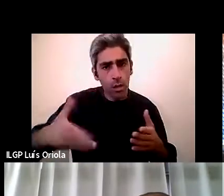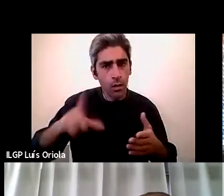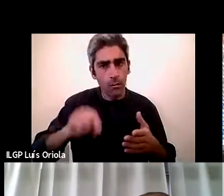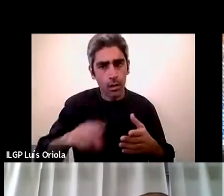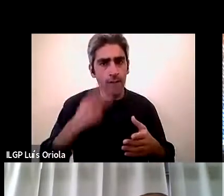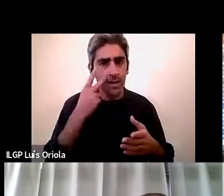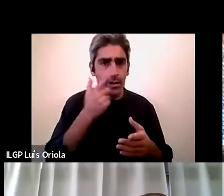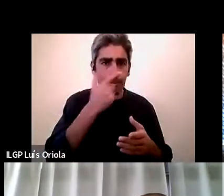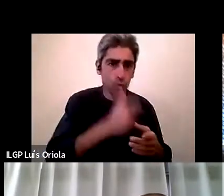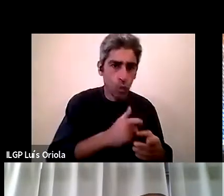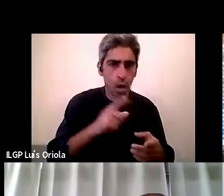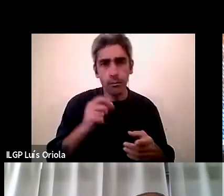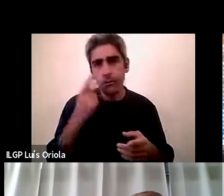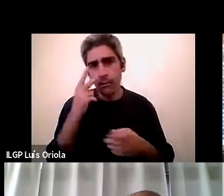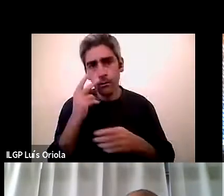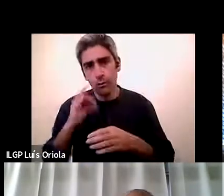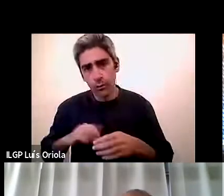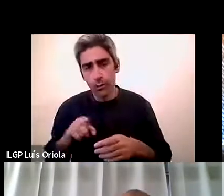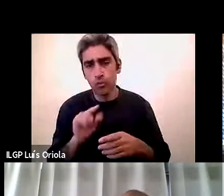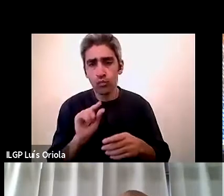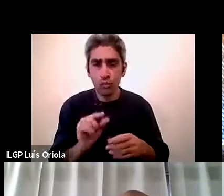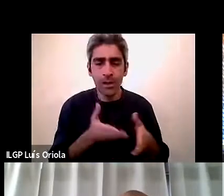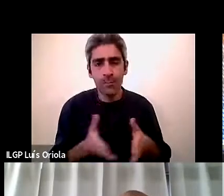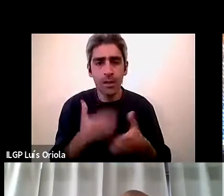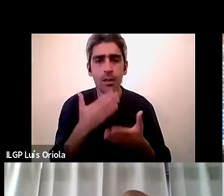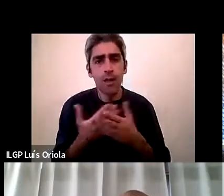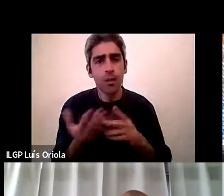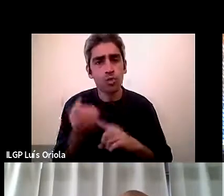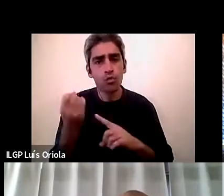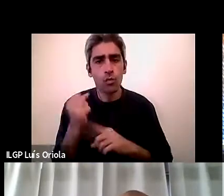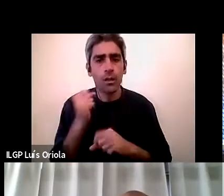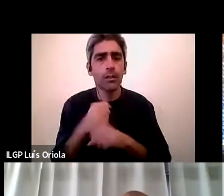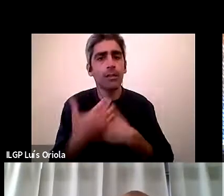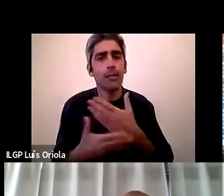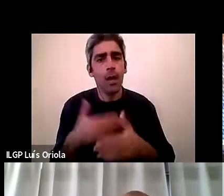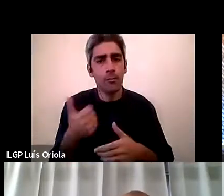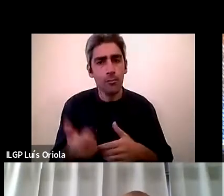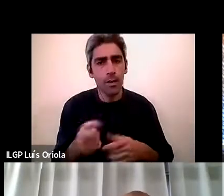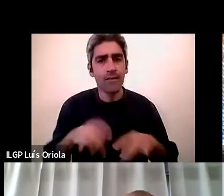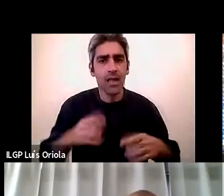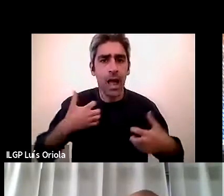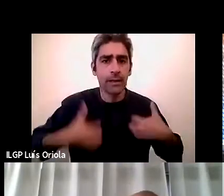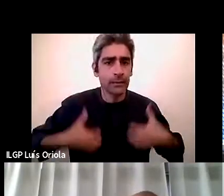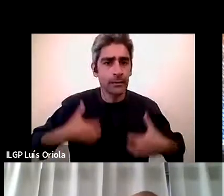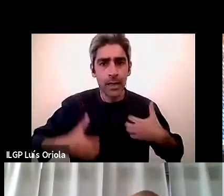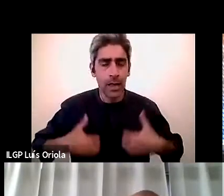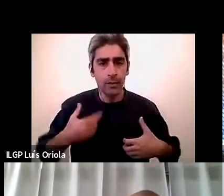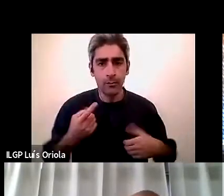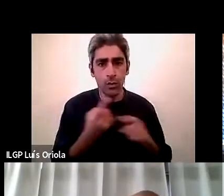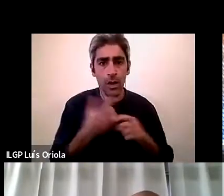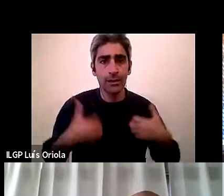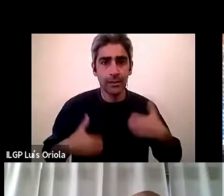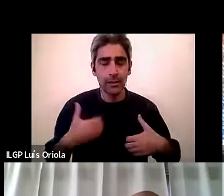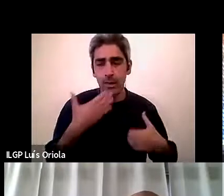vida pessoal. Este pode ser um caminho para realizar as tarefas e evitar a ansiedade. Porque a ansiedade muitas das